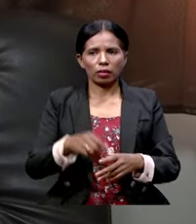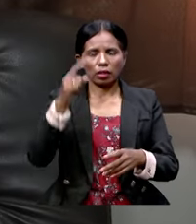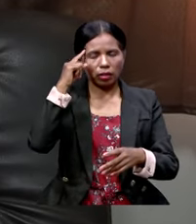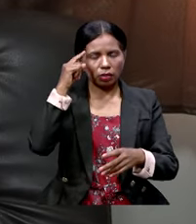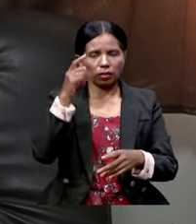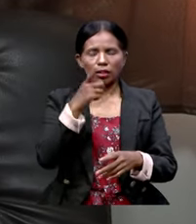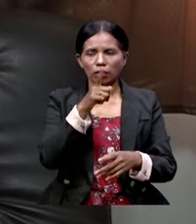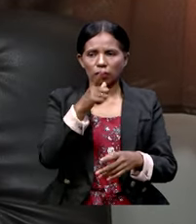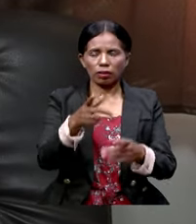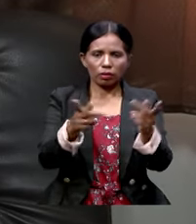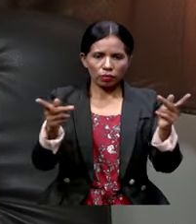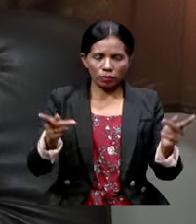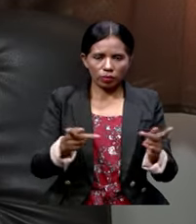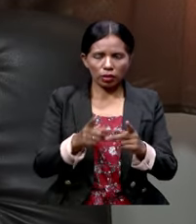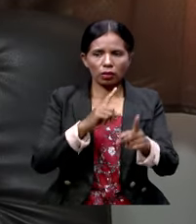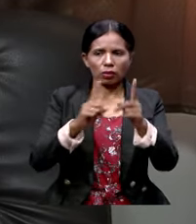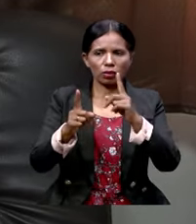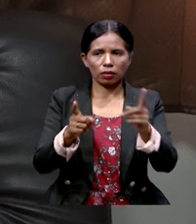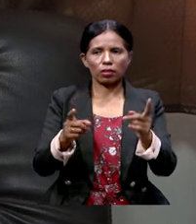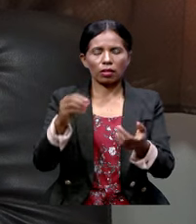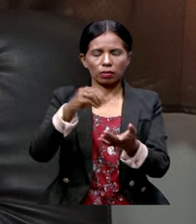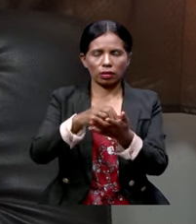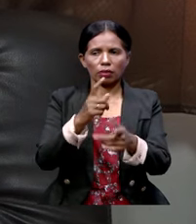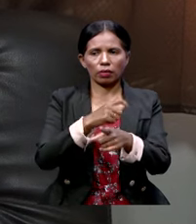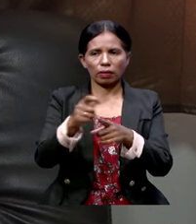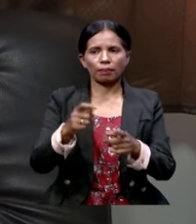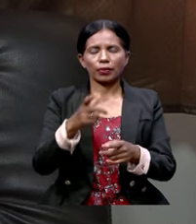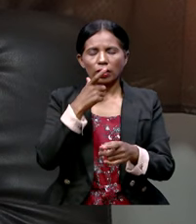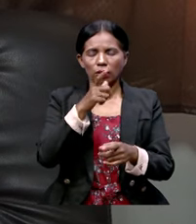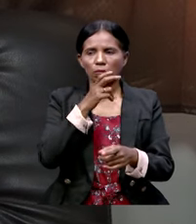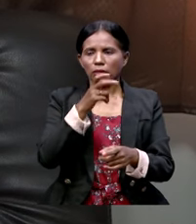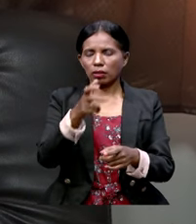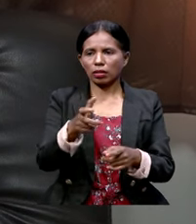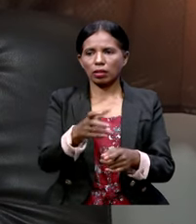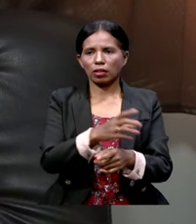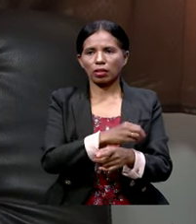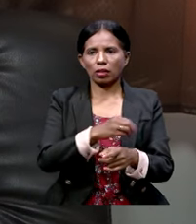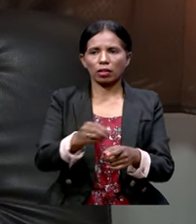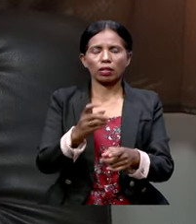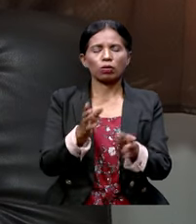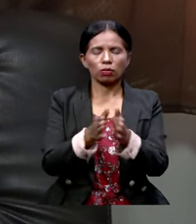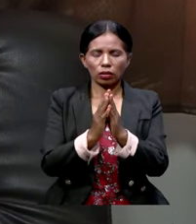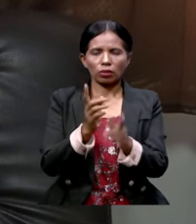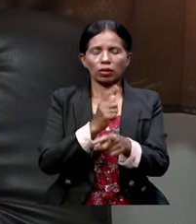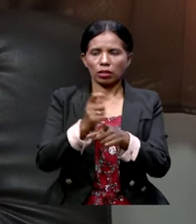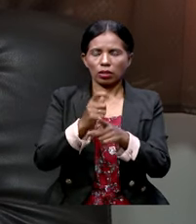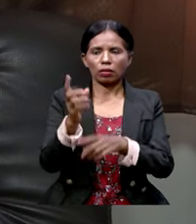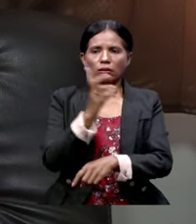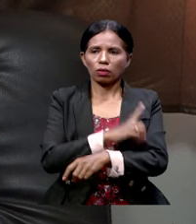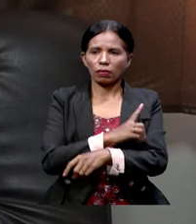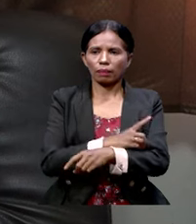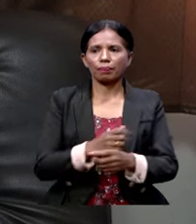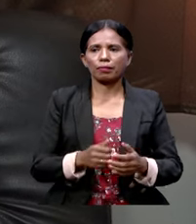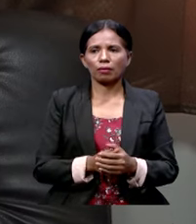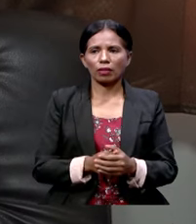lingua ne no ambiente be par koloka ita pratika ne lingua portuguesa lingua neve exige pratika ema val ne lingua